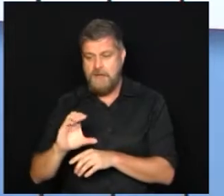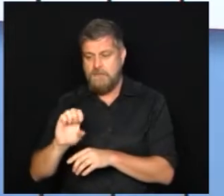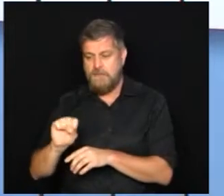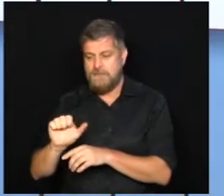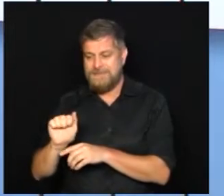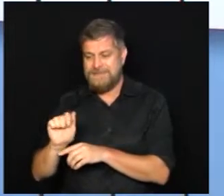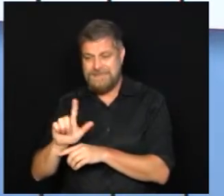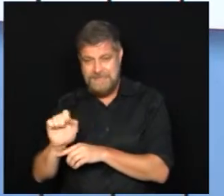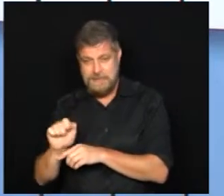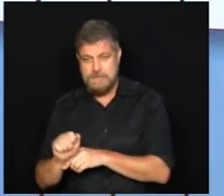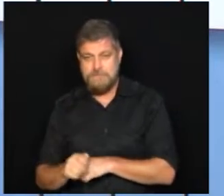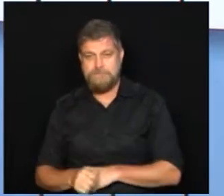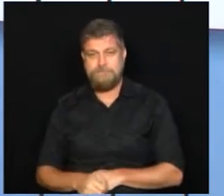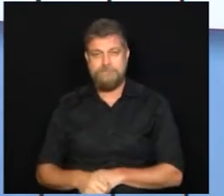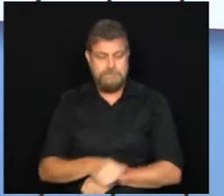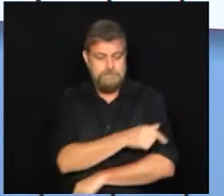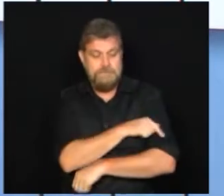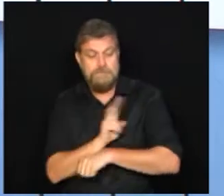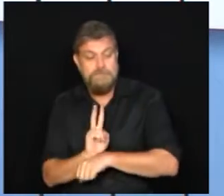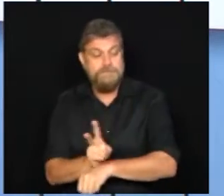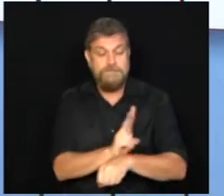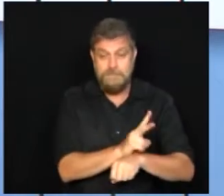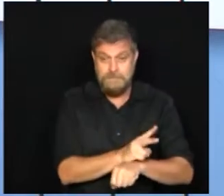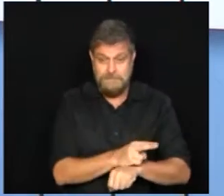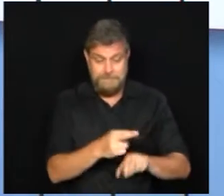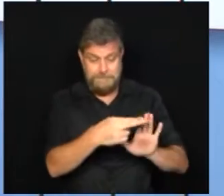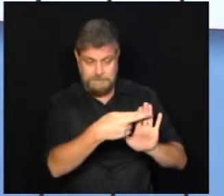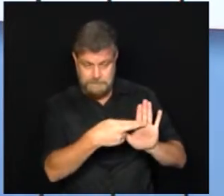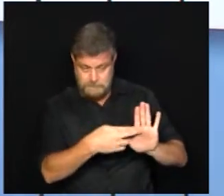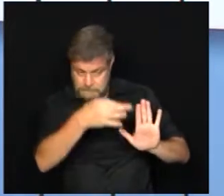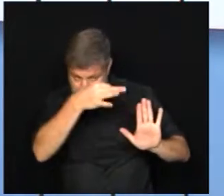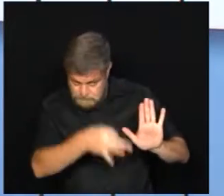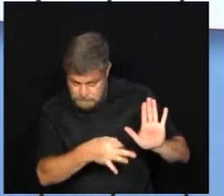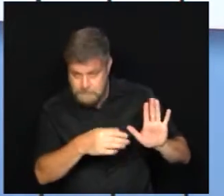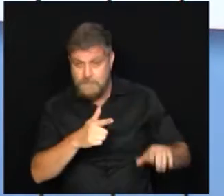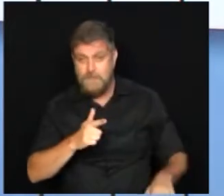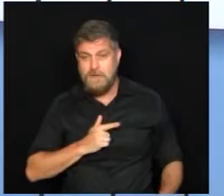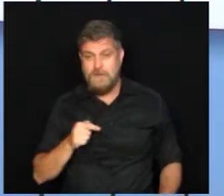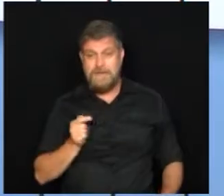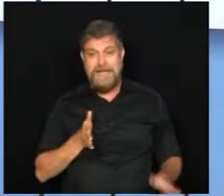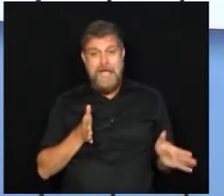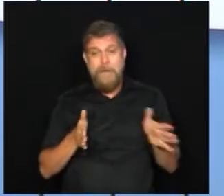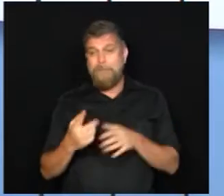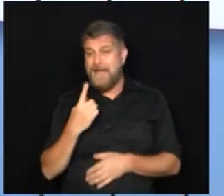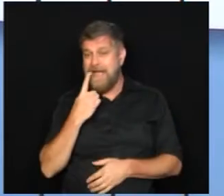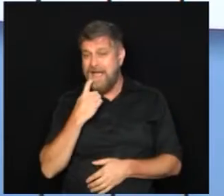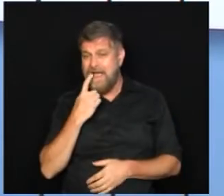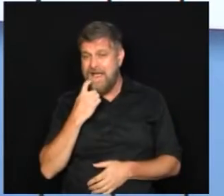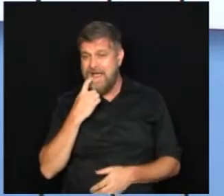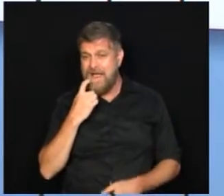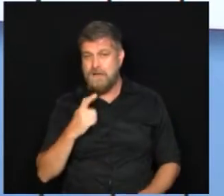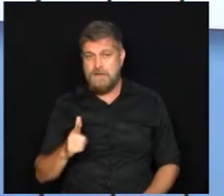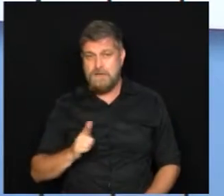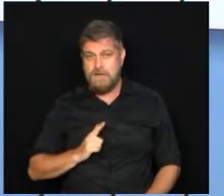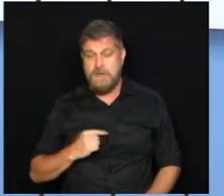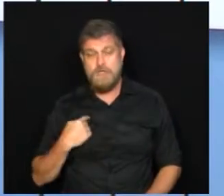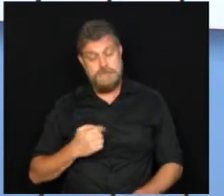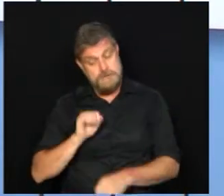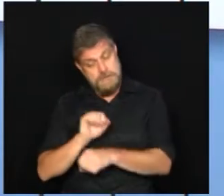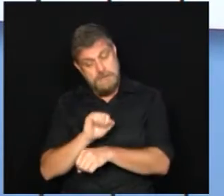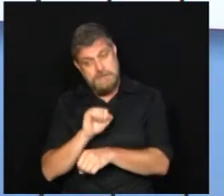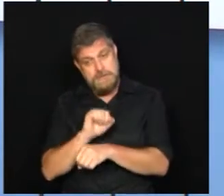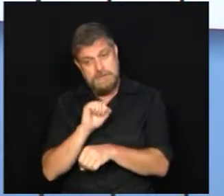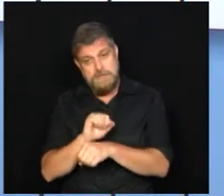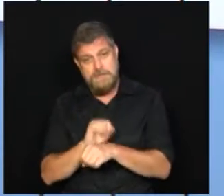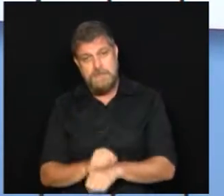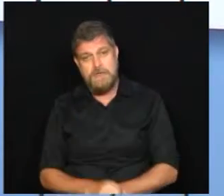a São foi verificar justamente o cumprimento das novas regras agora de fase Vermelha em Campinas então a gente Aguarda